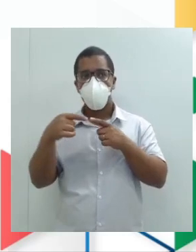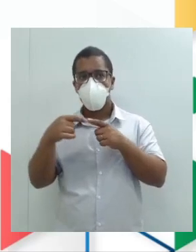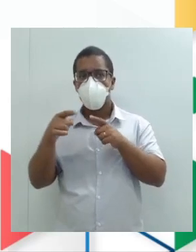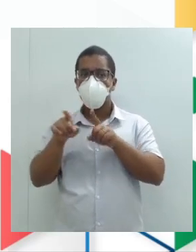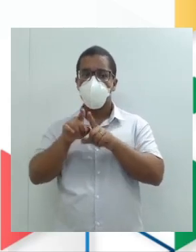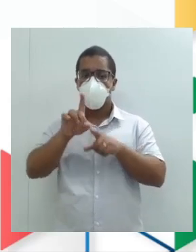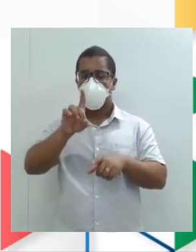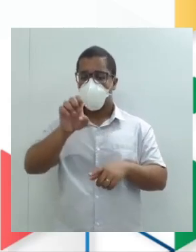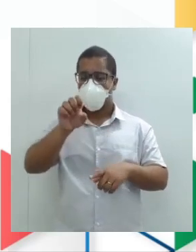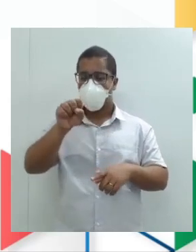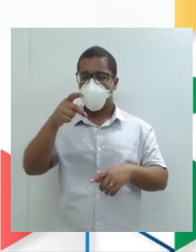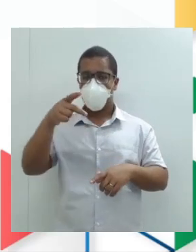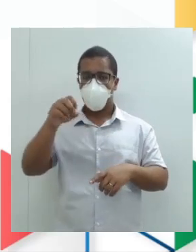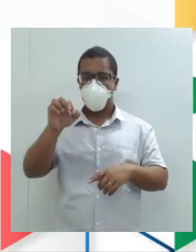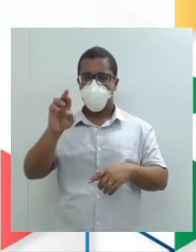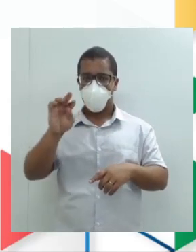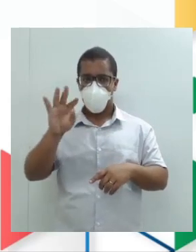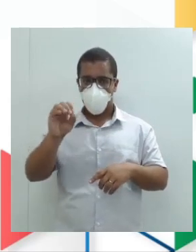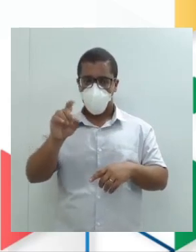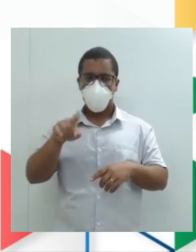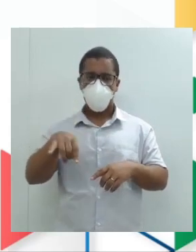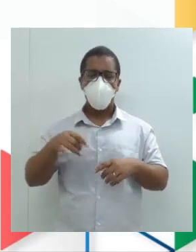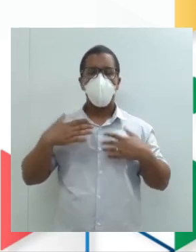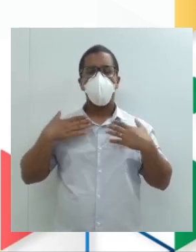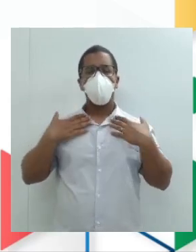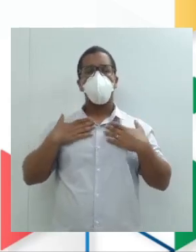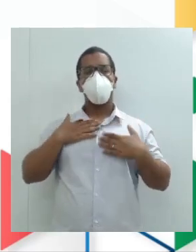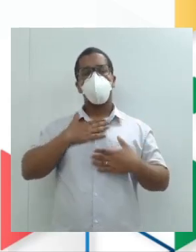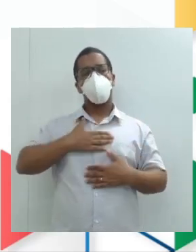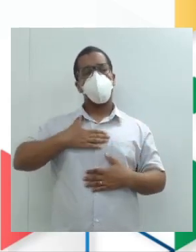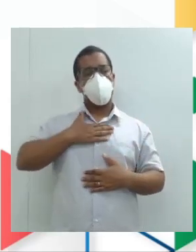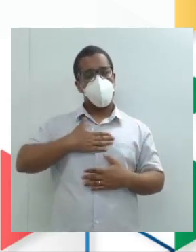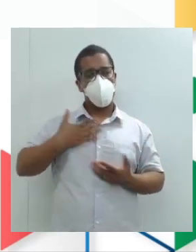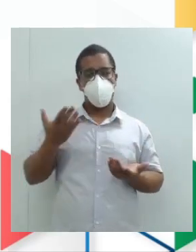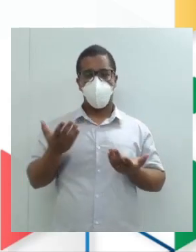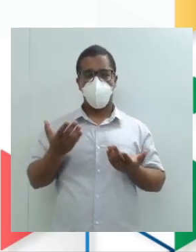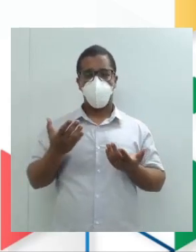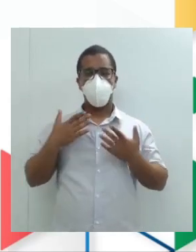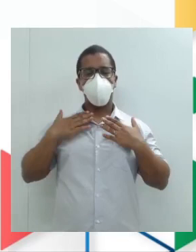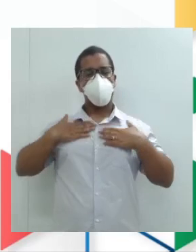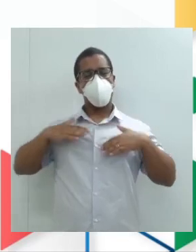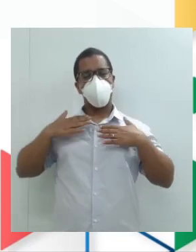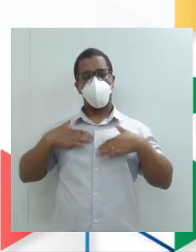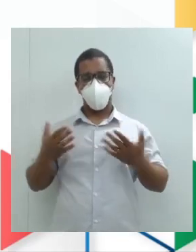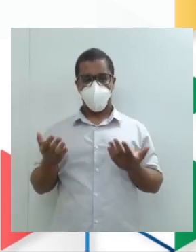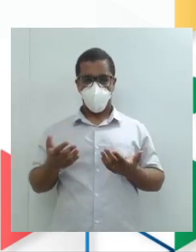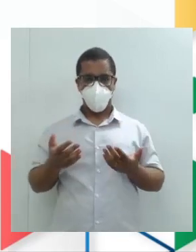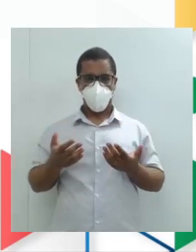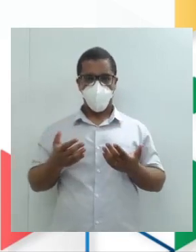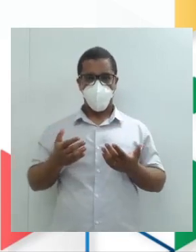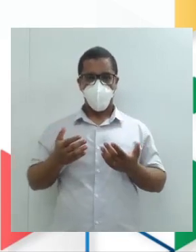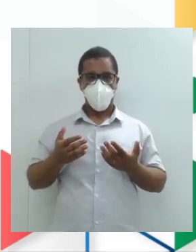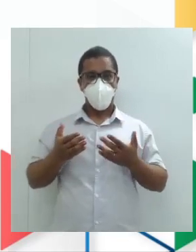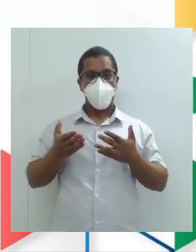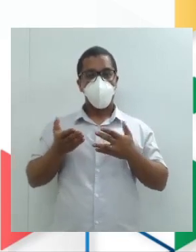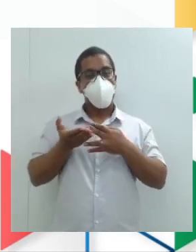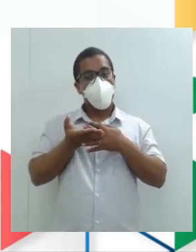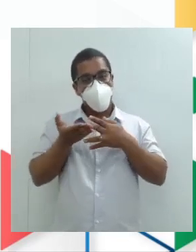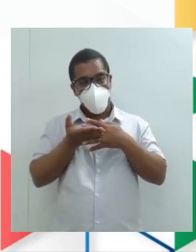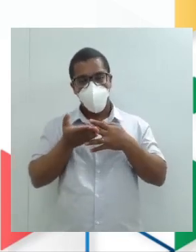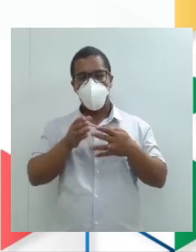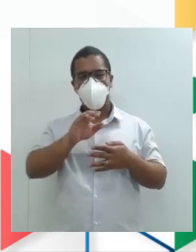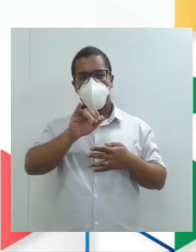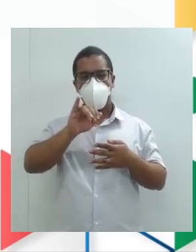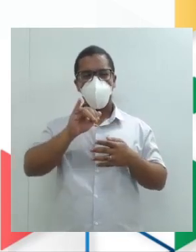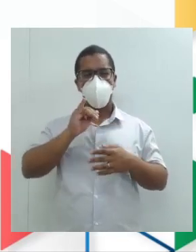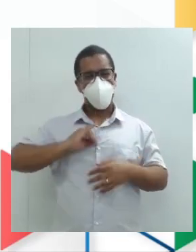significa prazer, descanso, recreio. Foram os ingleses que lhe atribuíram um significado mais atlético